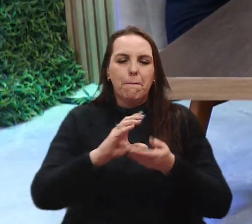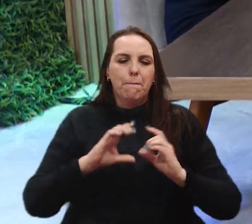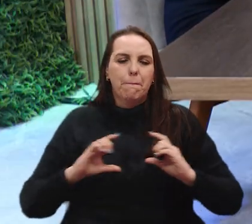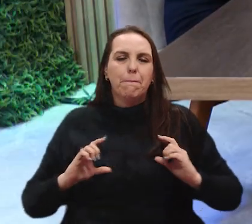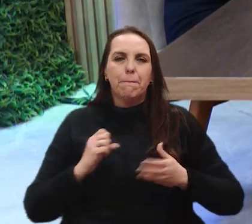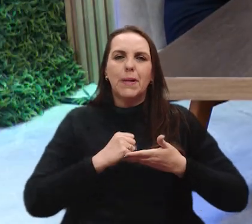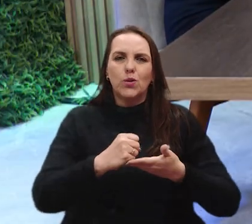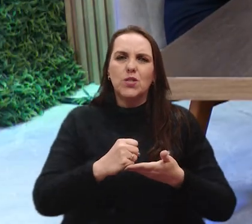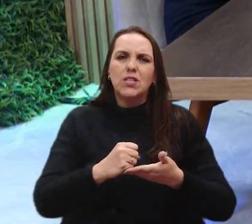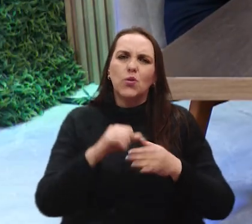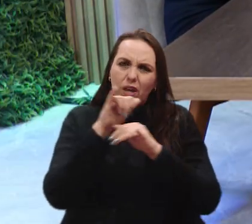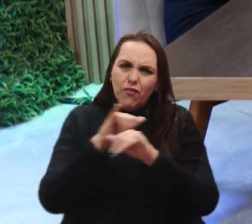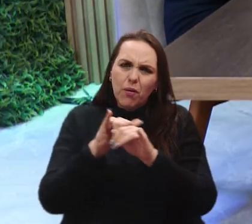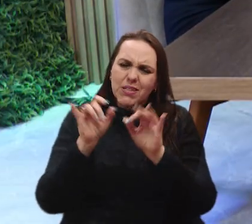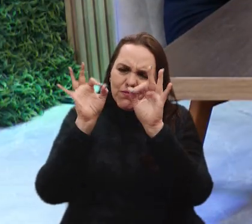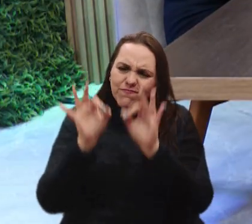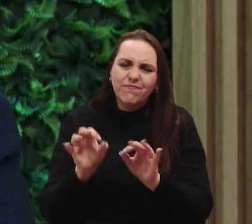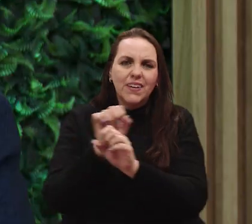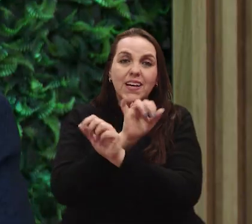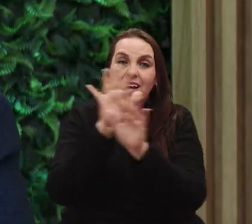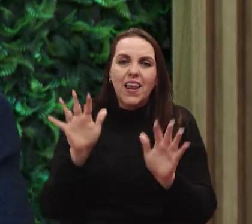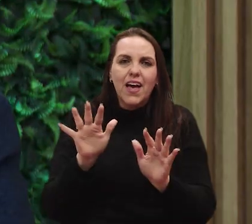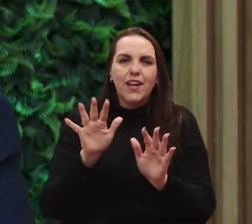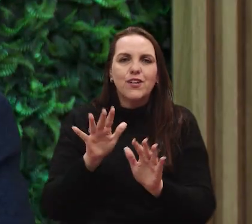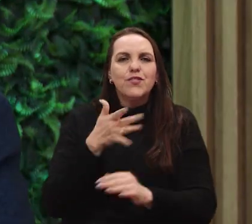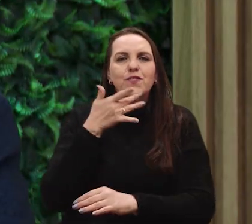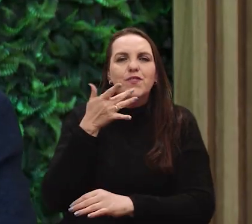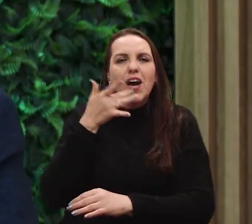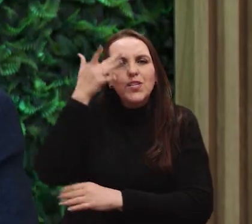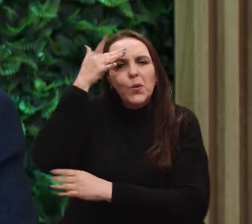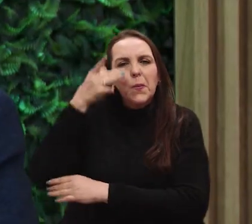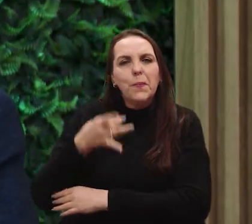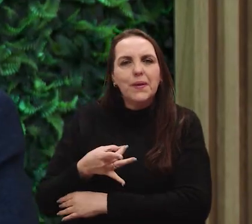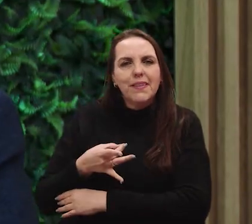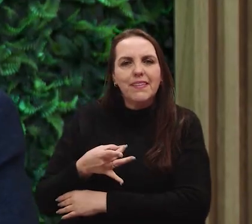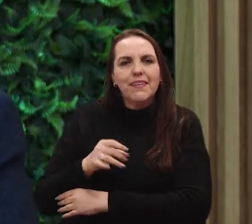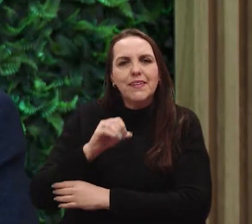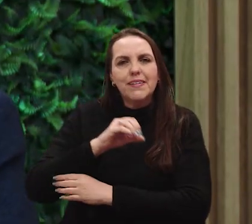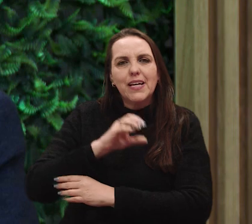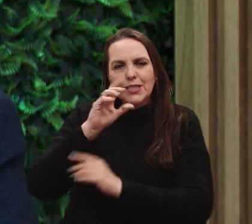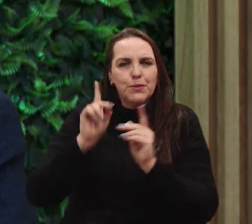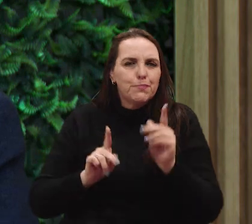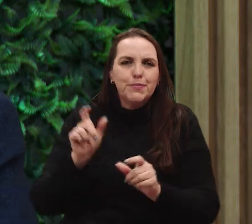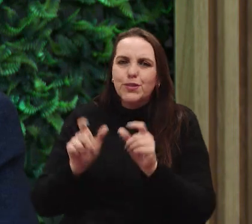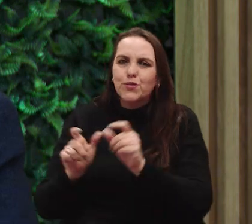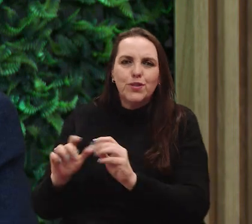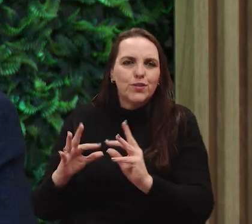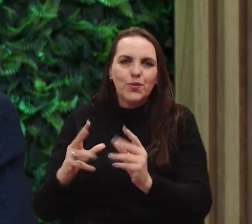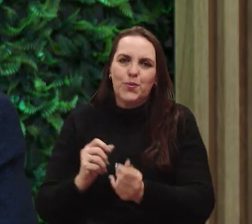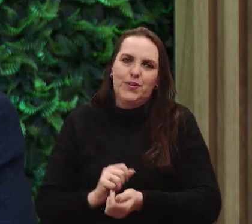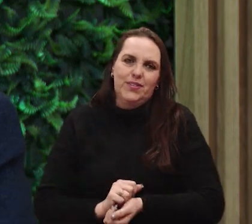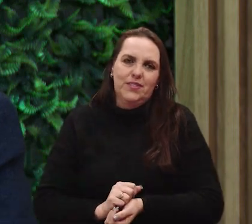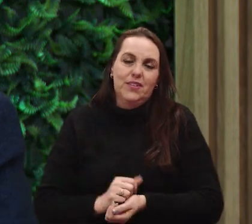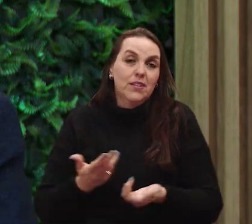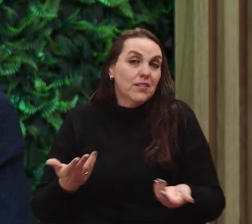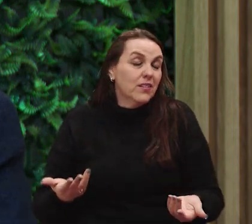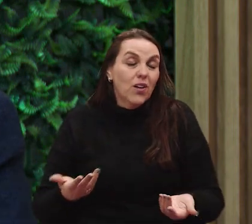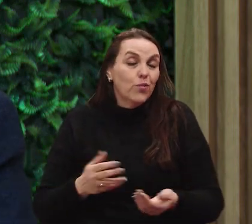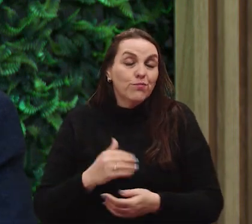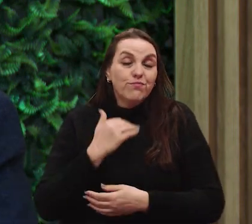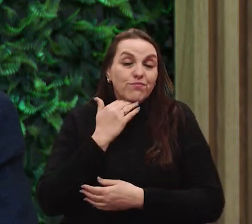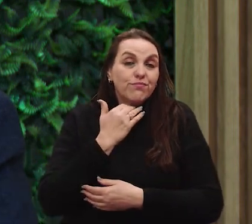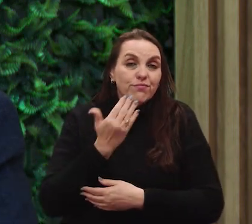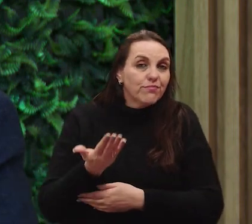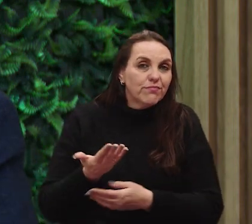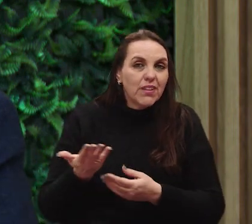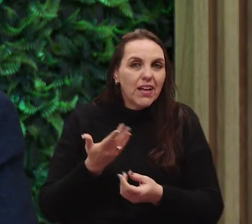Por que não leva informação adequada, clara e de fácil compreensão para o cidadão? Então não é, mas a